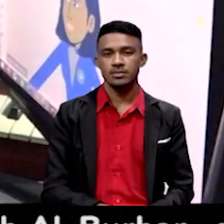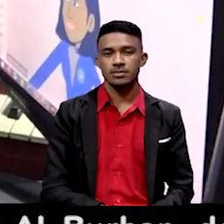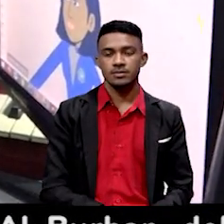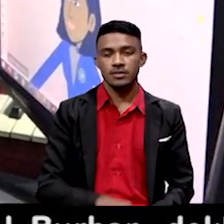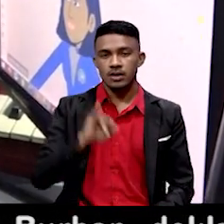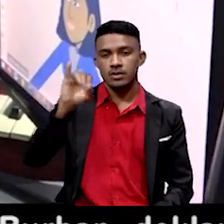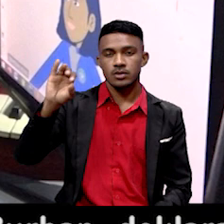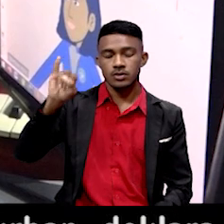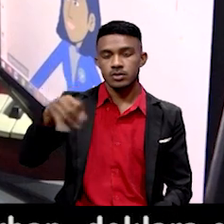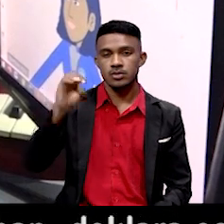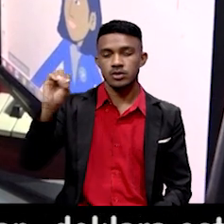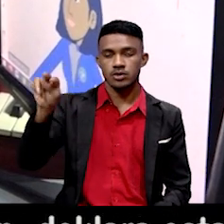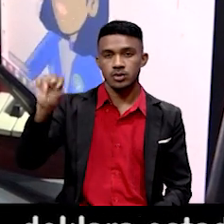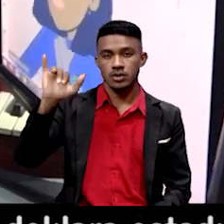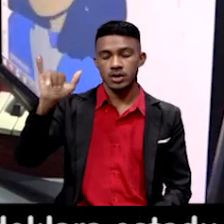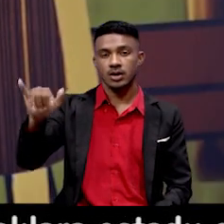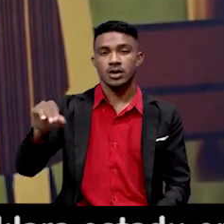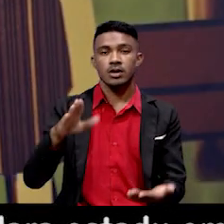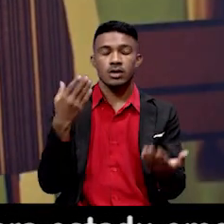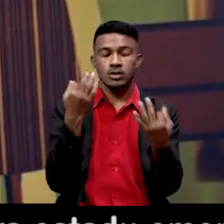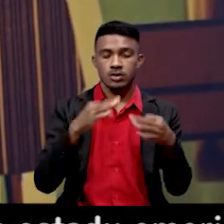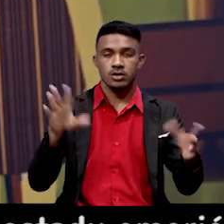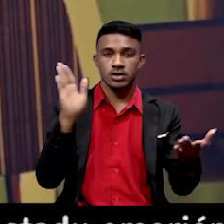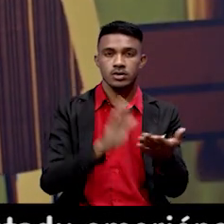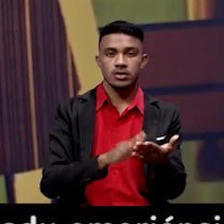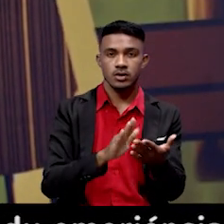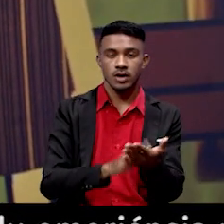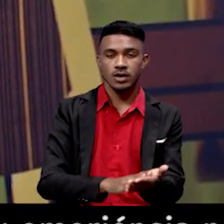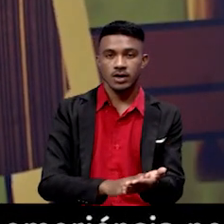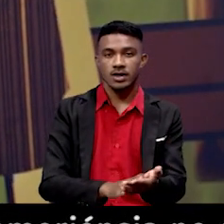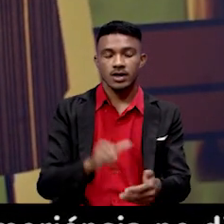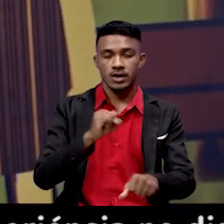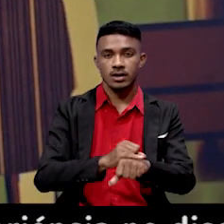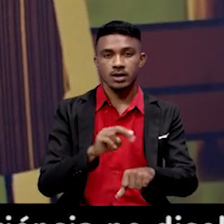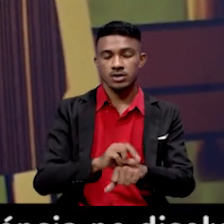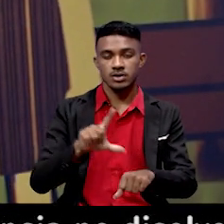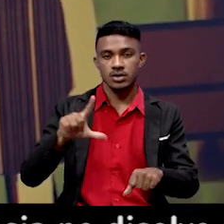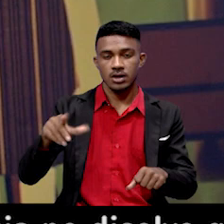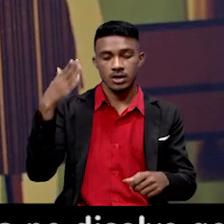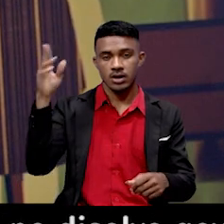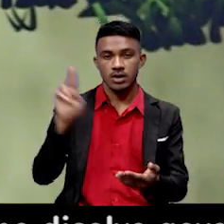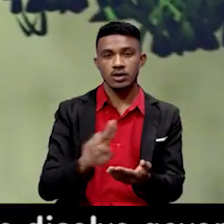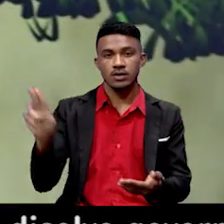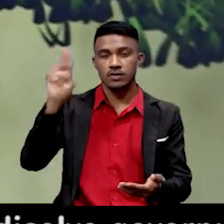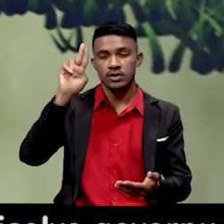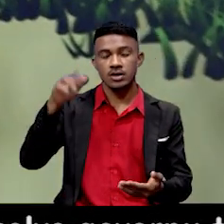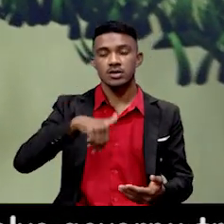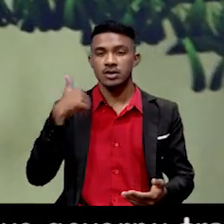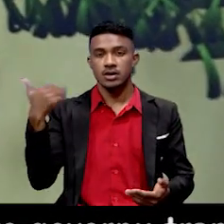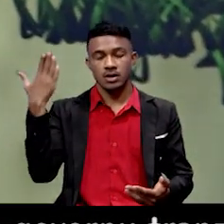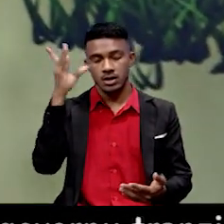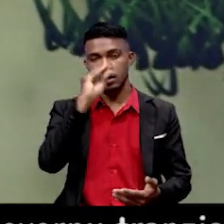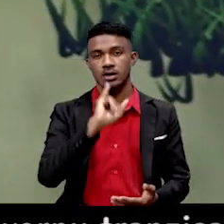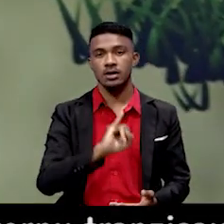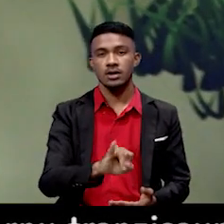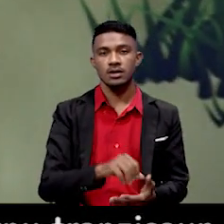Johnny remata ni estudo licenciado iha área relação internacional e universidade privado Balun iha capital